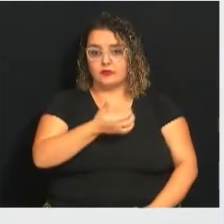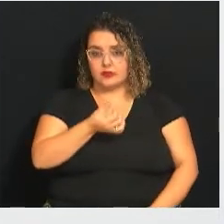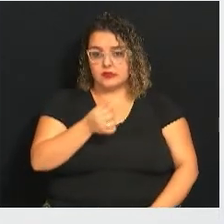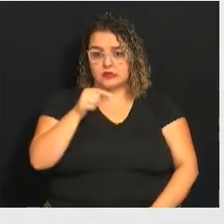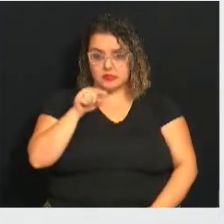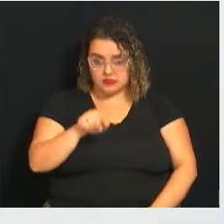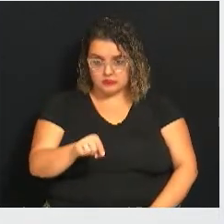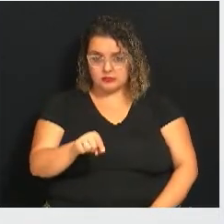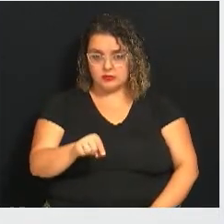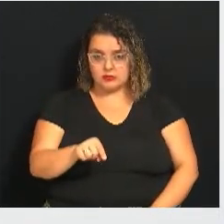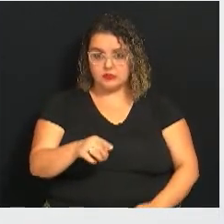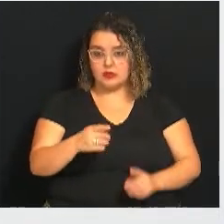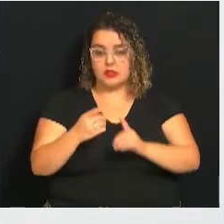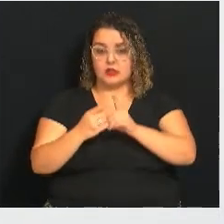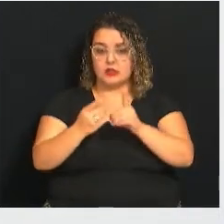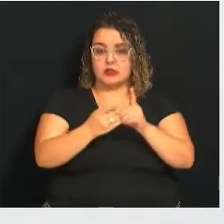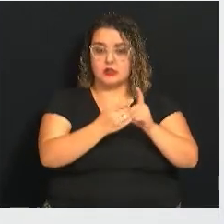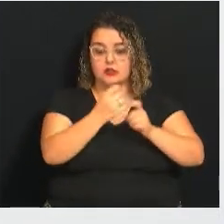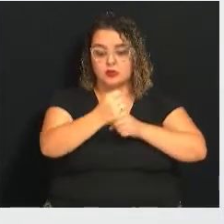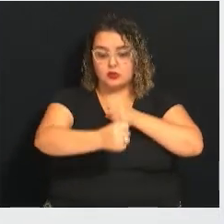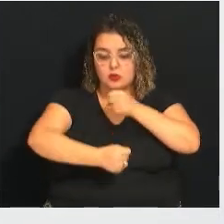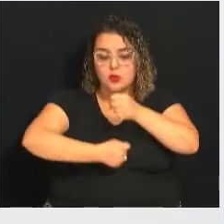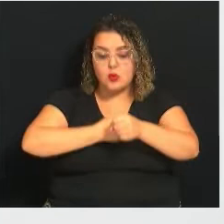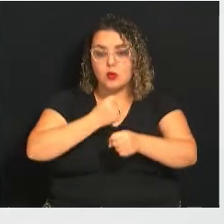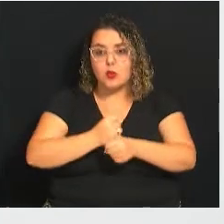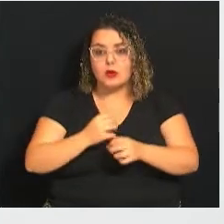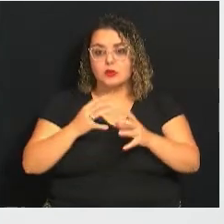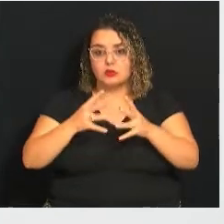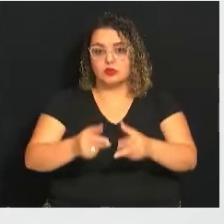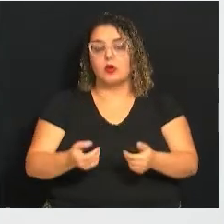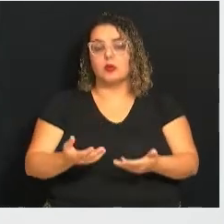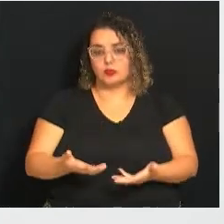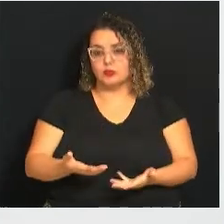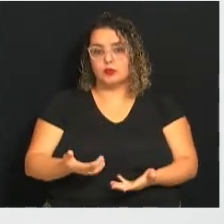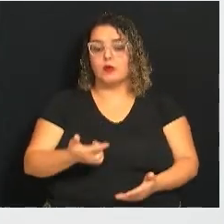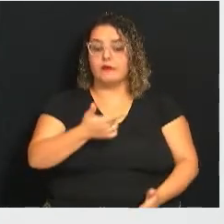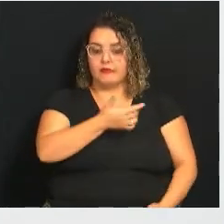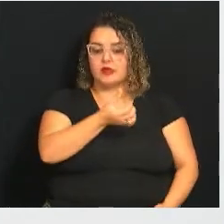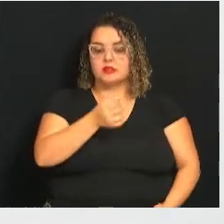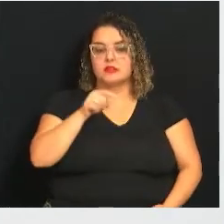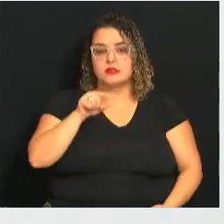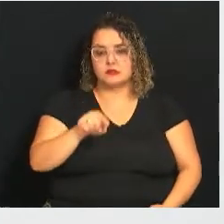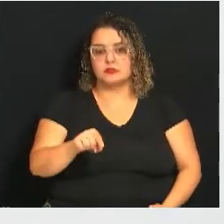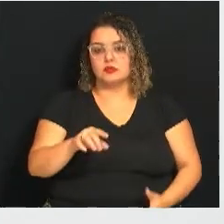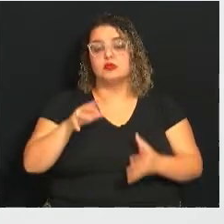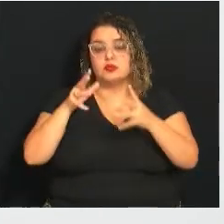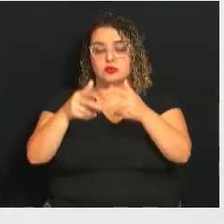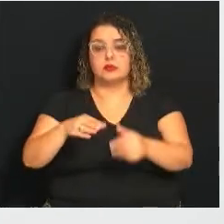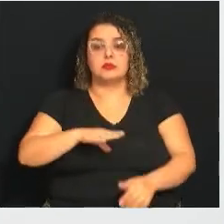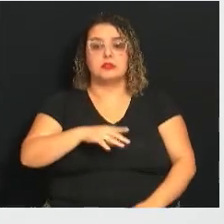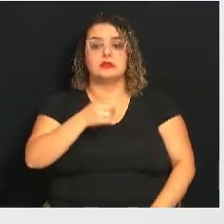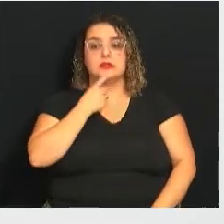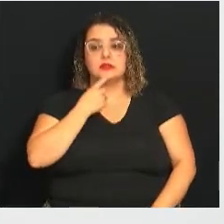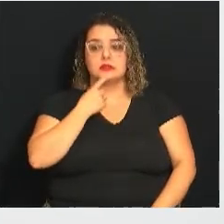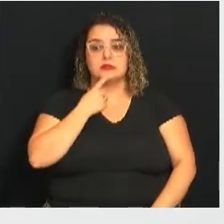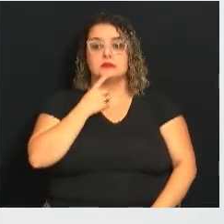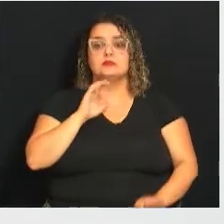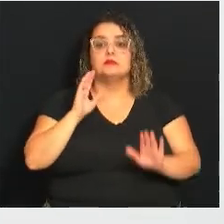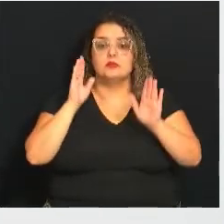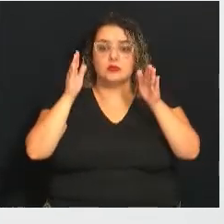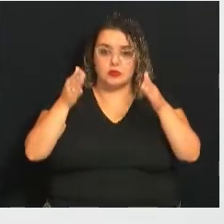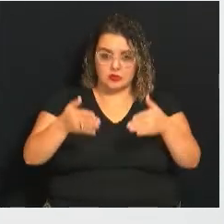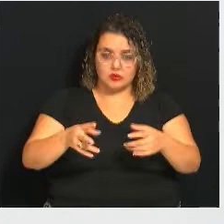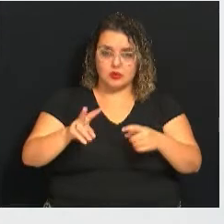mil atendimentos no ano então durante o ano 26 mil atendimento será feito em toda a cidade de Campinas que ele fez a muito bem